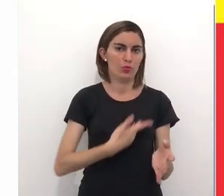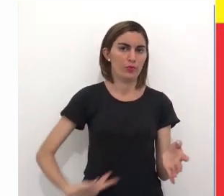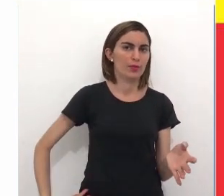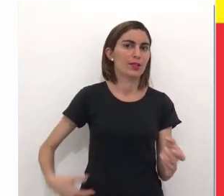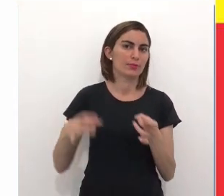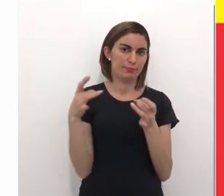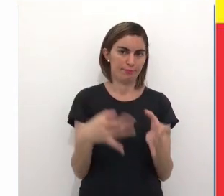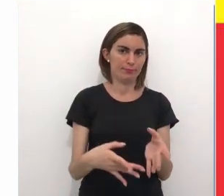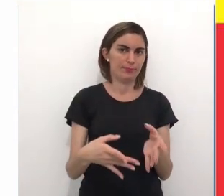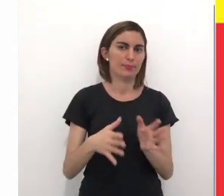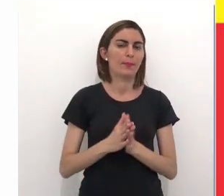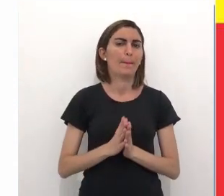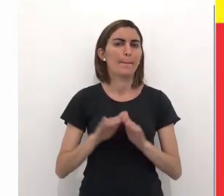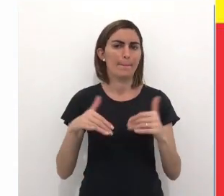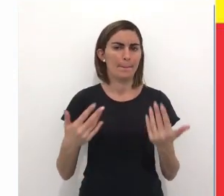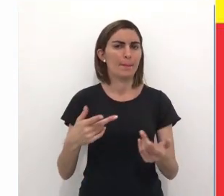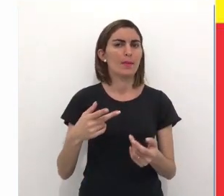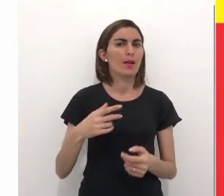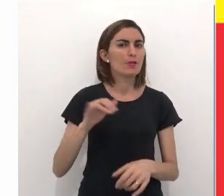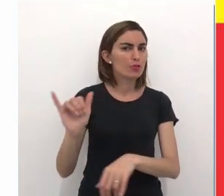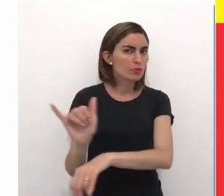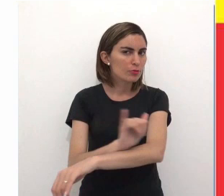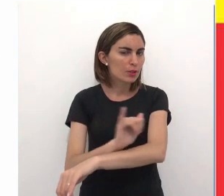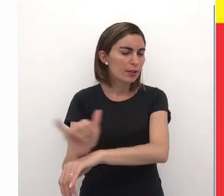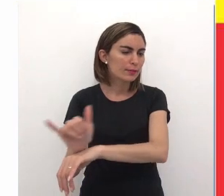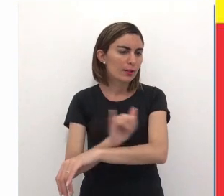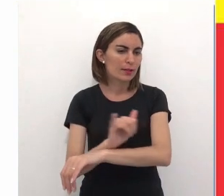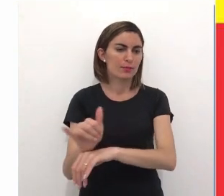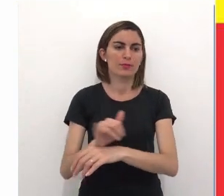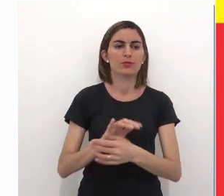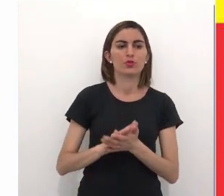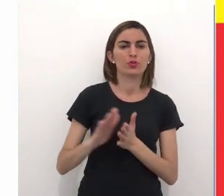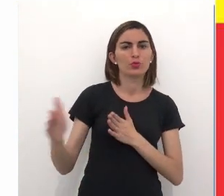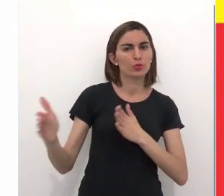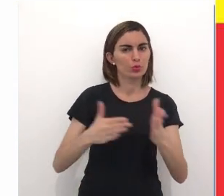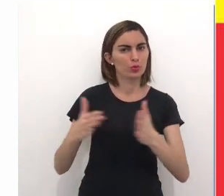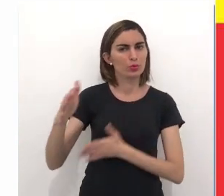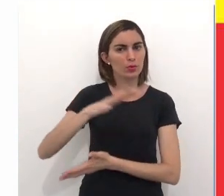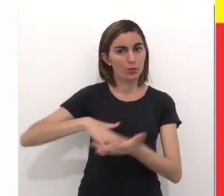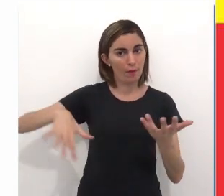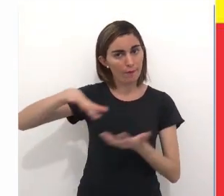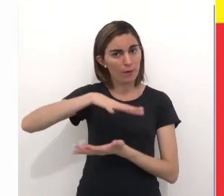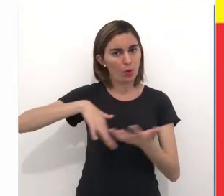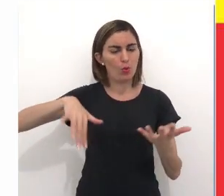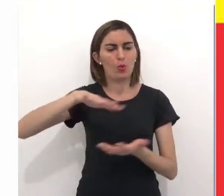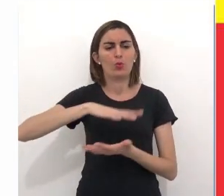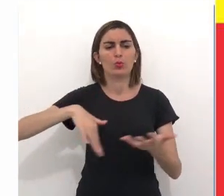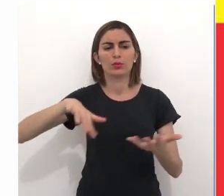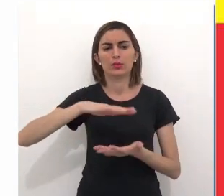governo. Então, Popino foi estratégico, né? Então, durante a revolta,